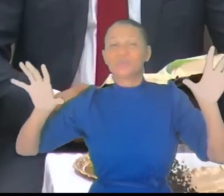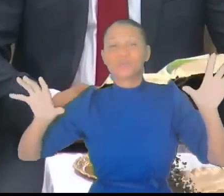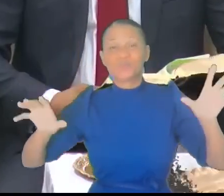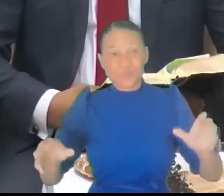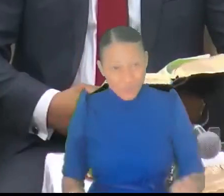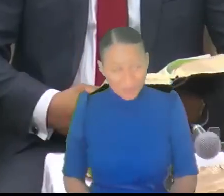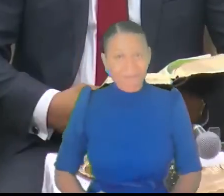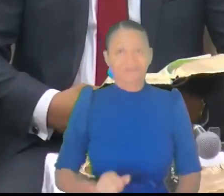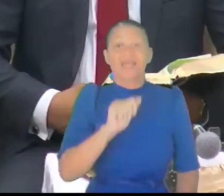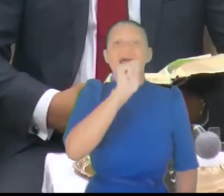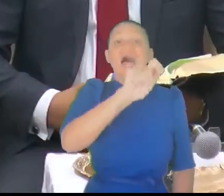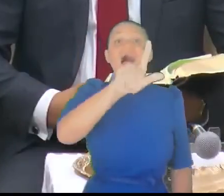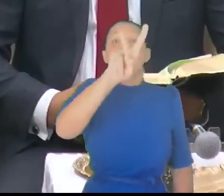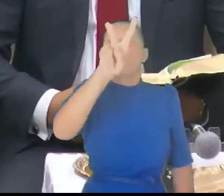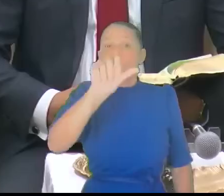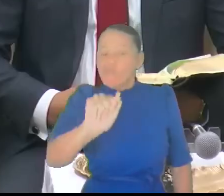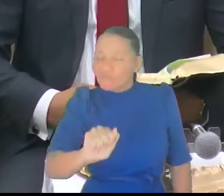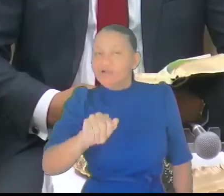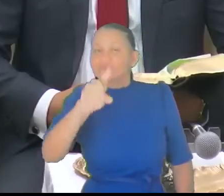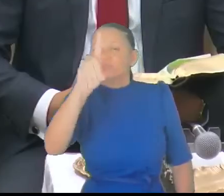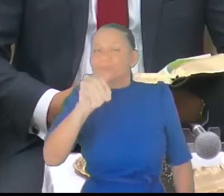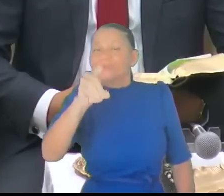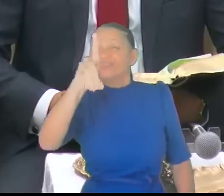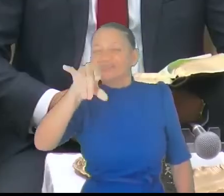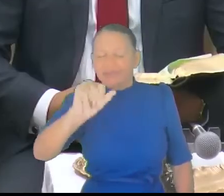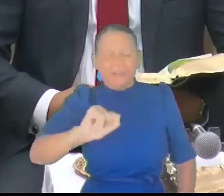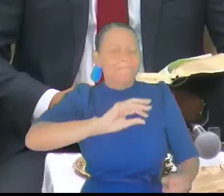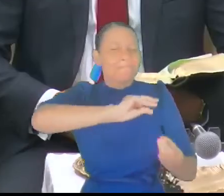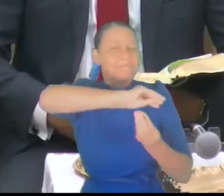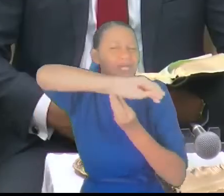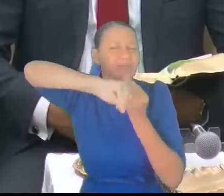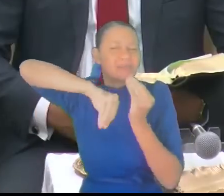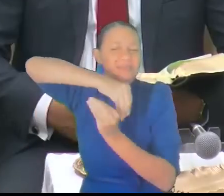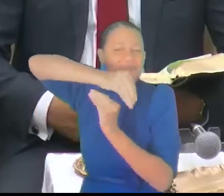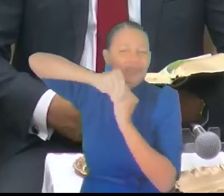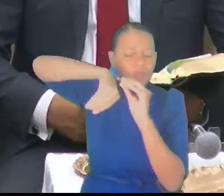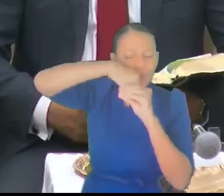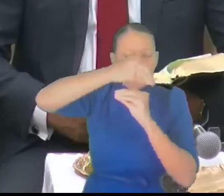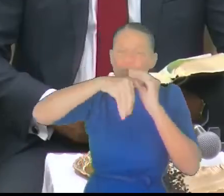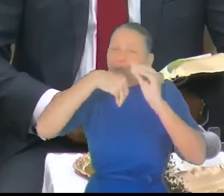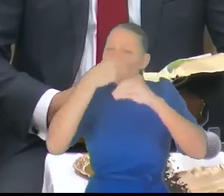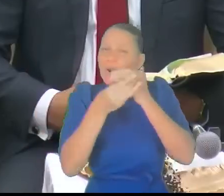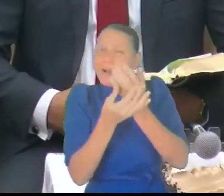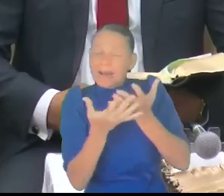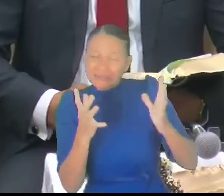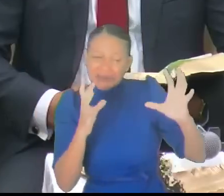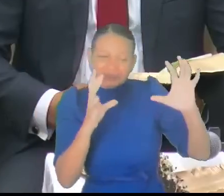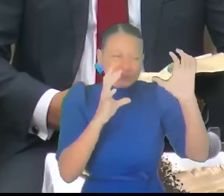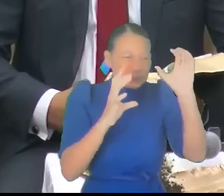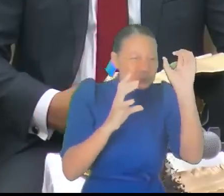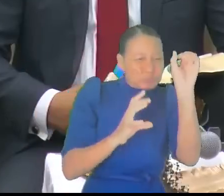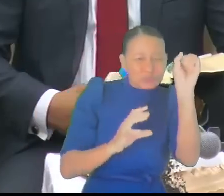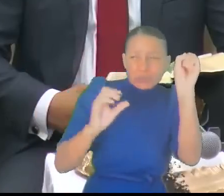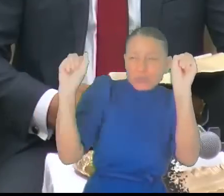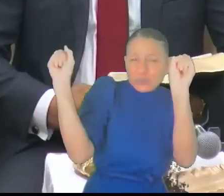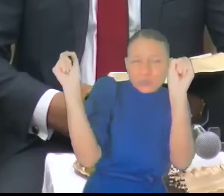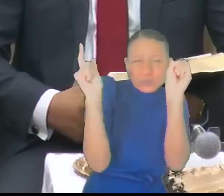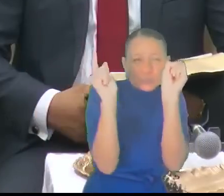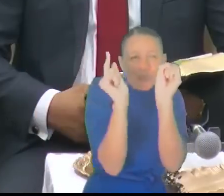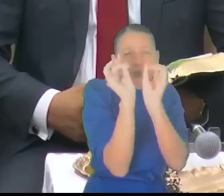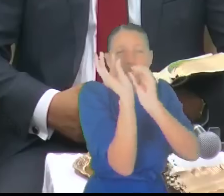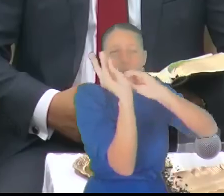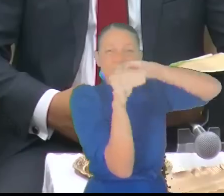A alva do dia é um misto, é uma mescla de trevas e